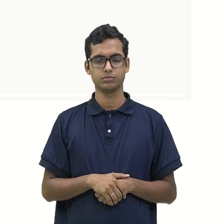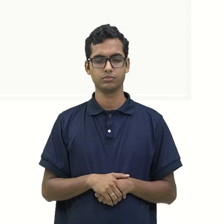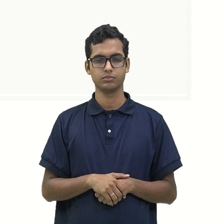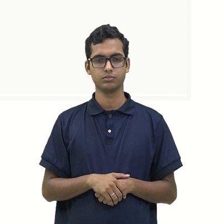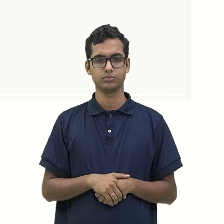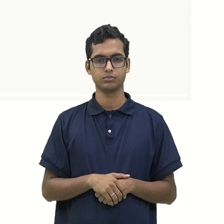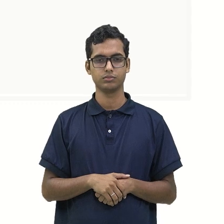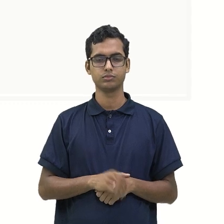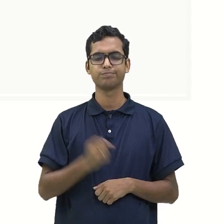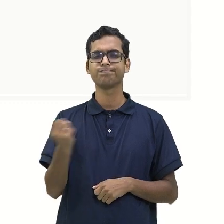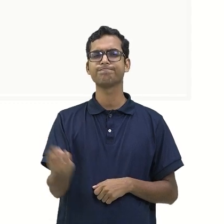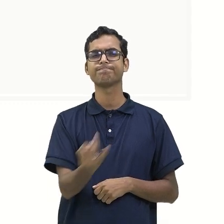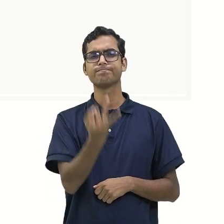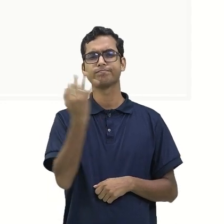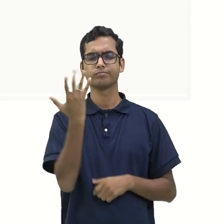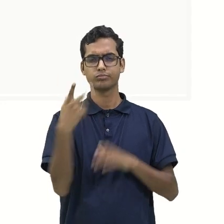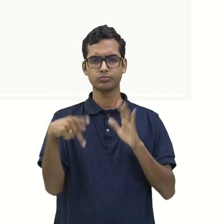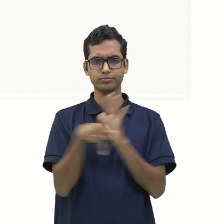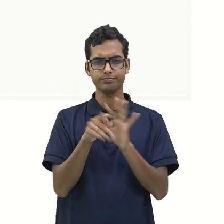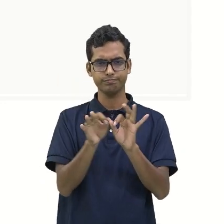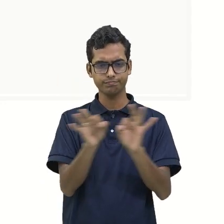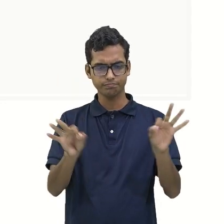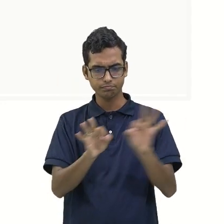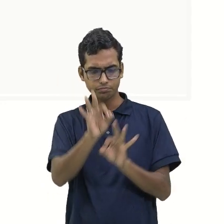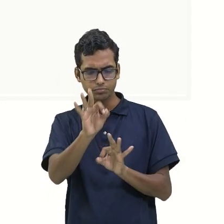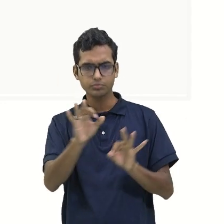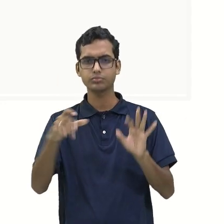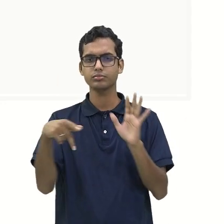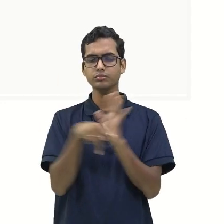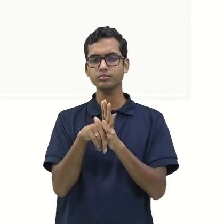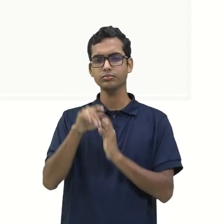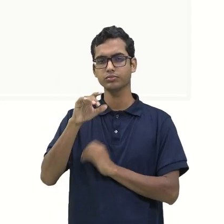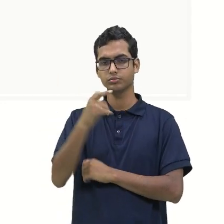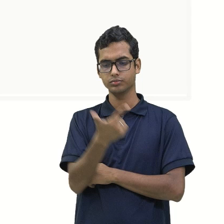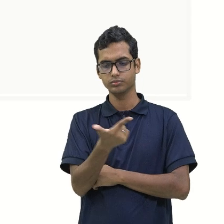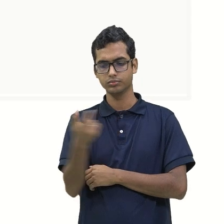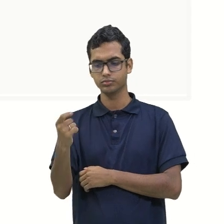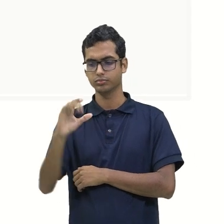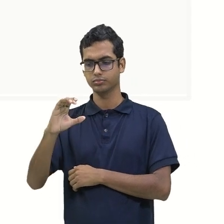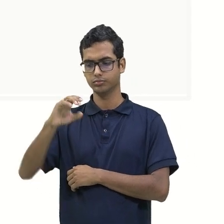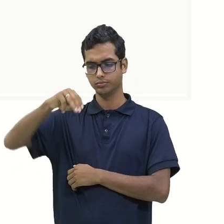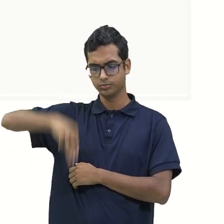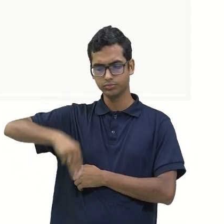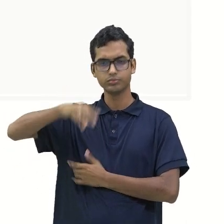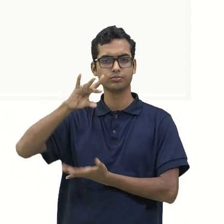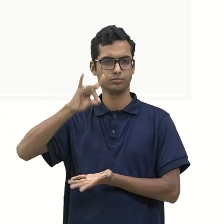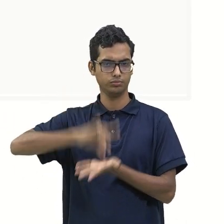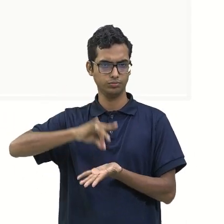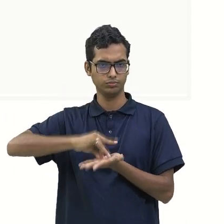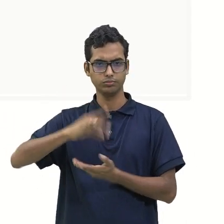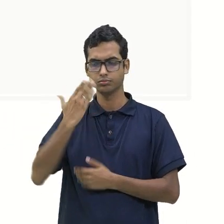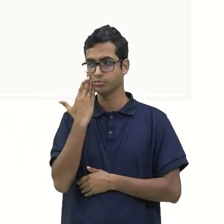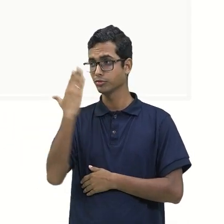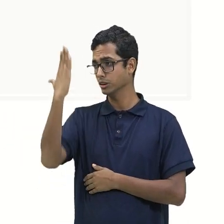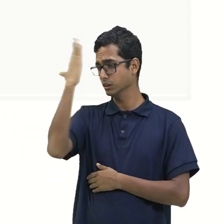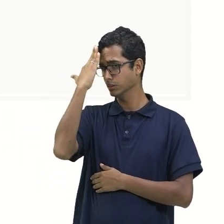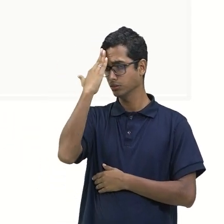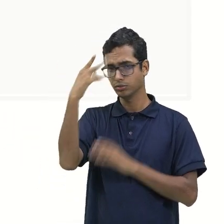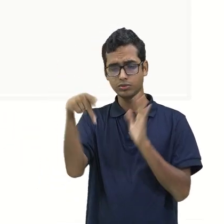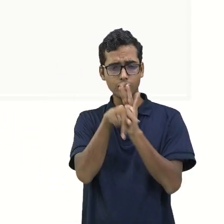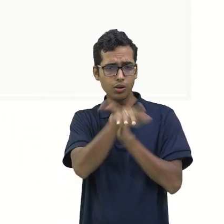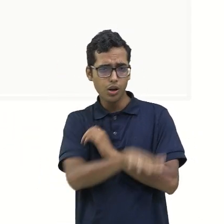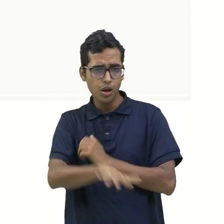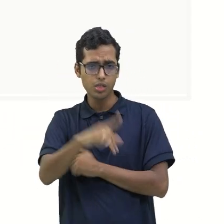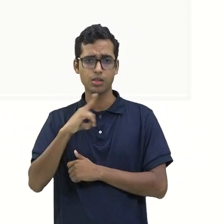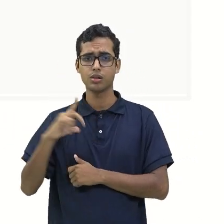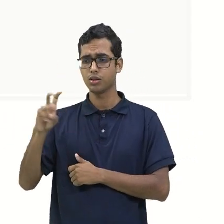da quantidade em centímetros, né? Que são 20 centímetros. Que ele diz, sabendo que um terreno possui 50 metros